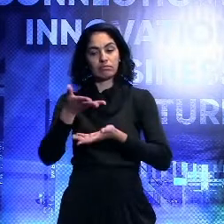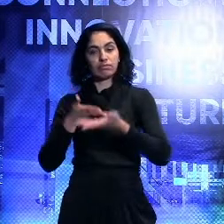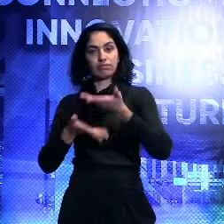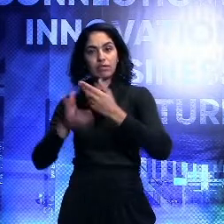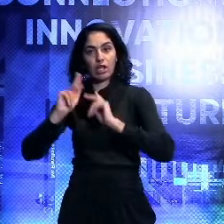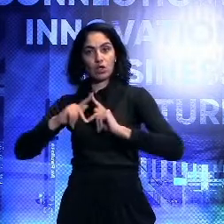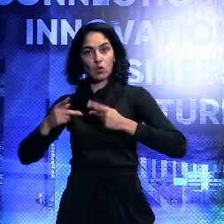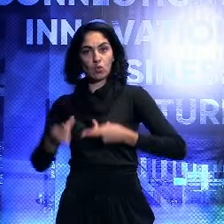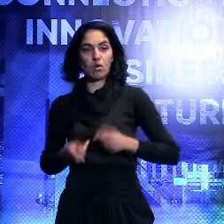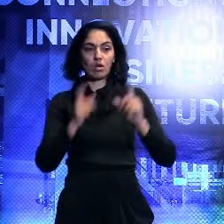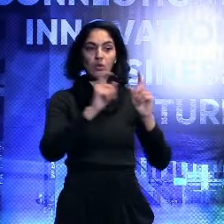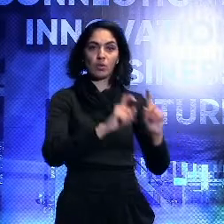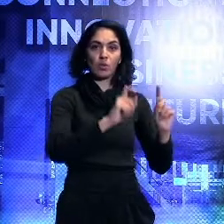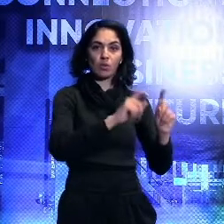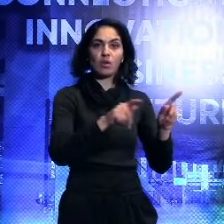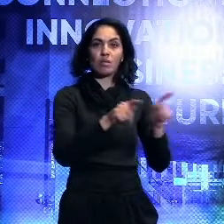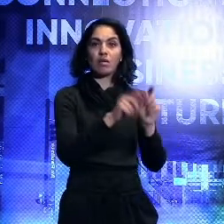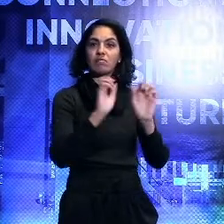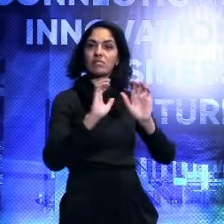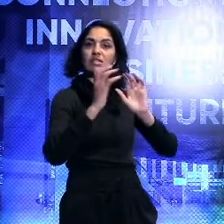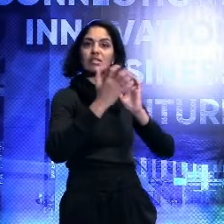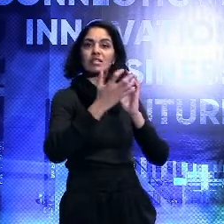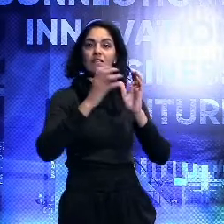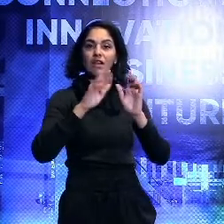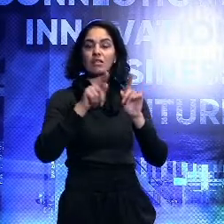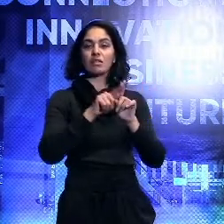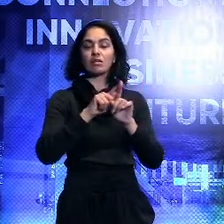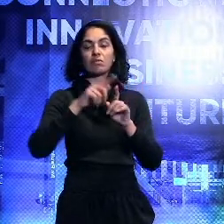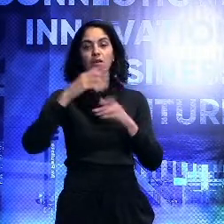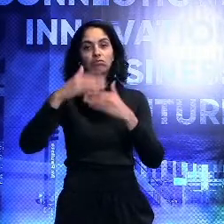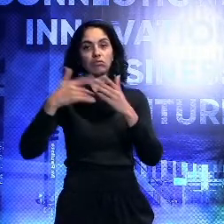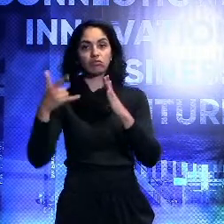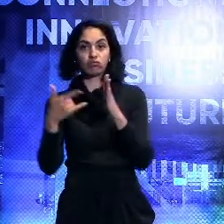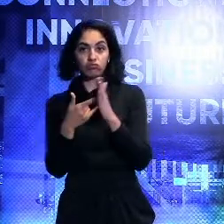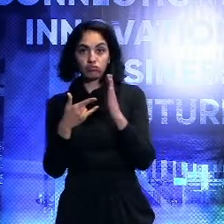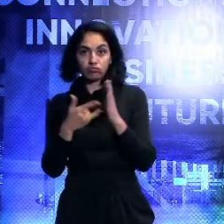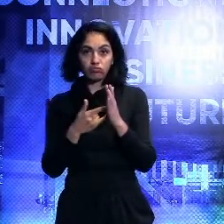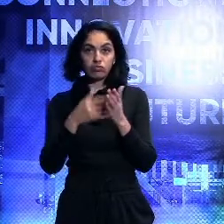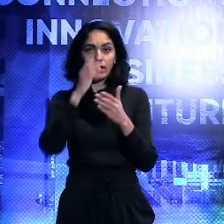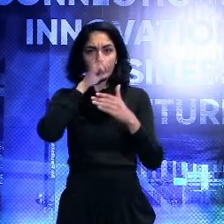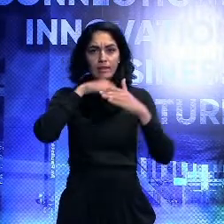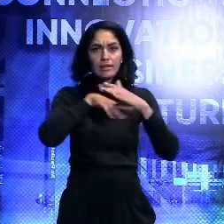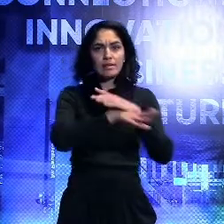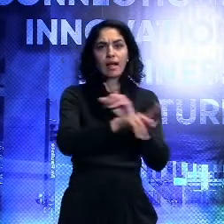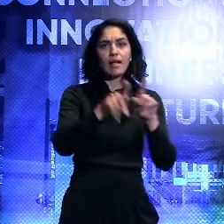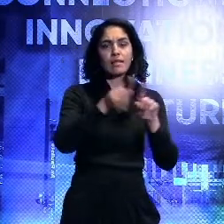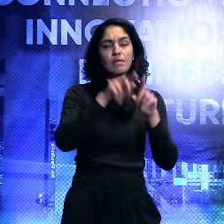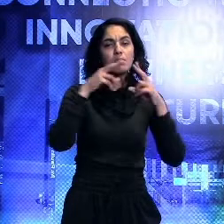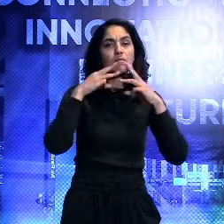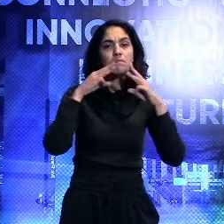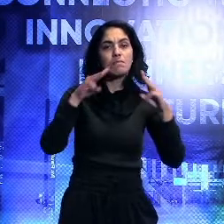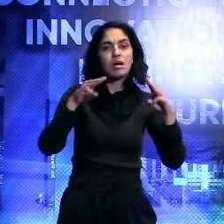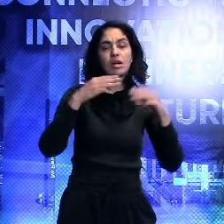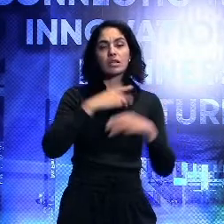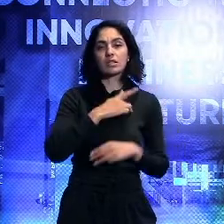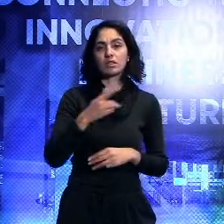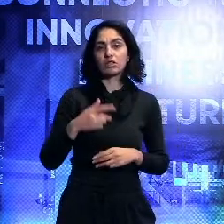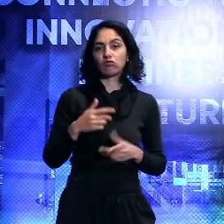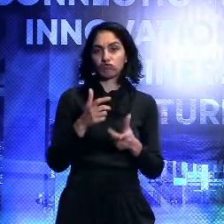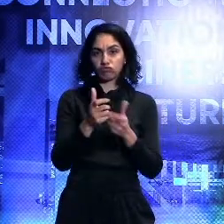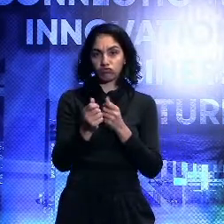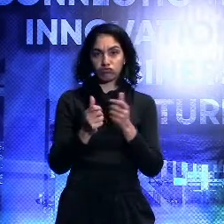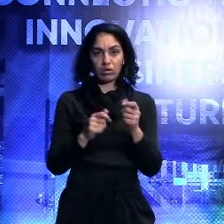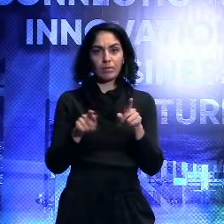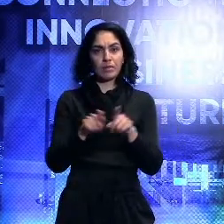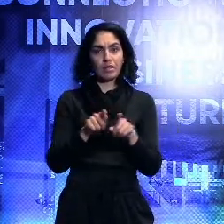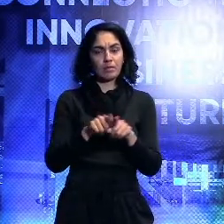com interface, profissionais de desenvolvimento de software, como tem bastante aqui, design, marketing, saúde, gaming e outros domínios. Então, se